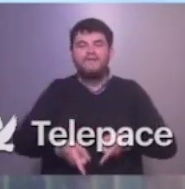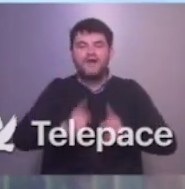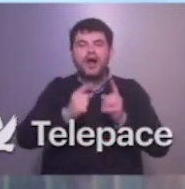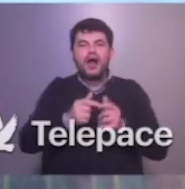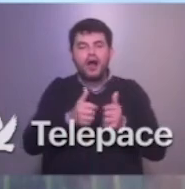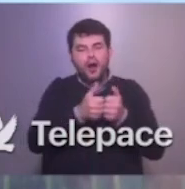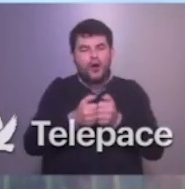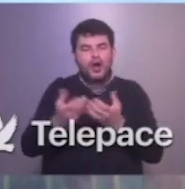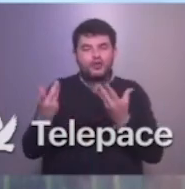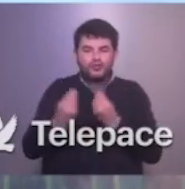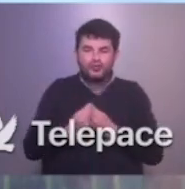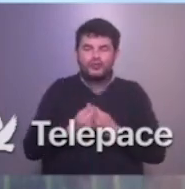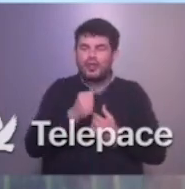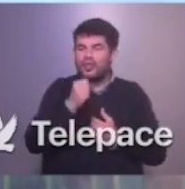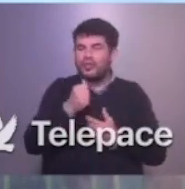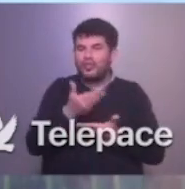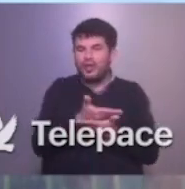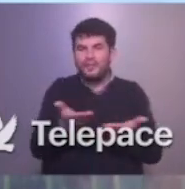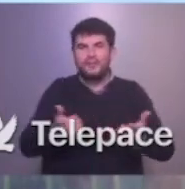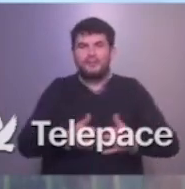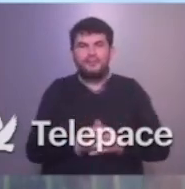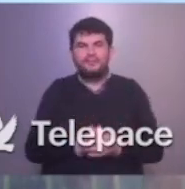orai comigo, orai sempre.